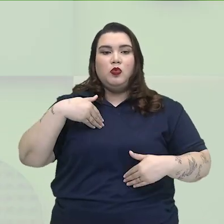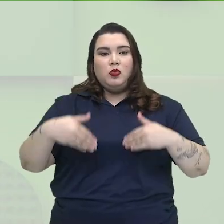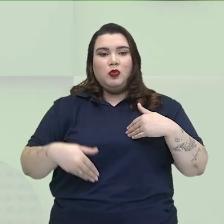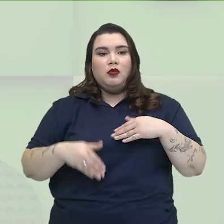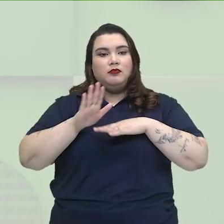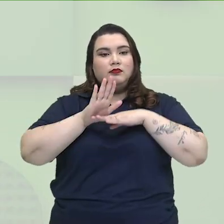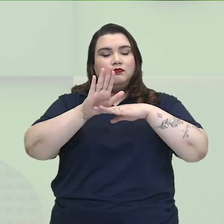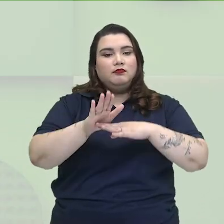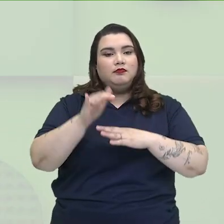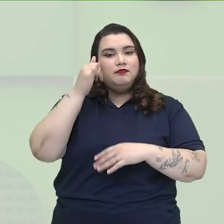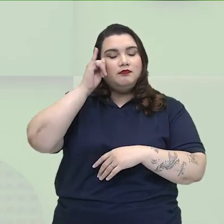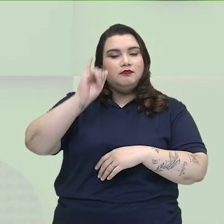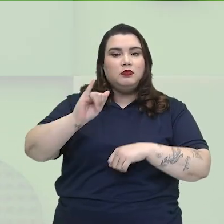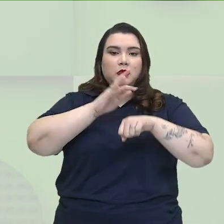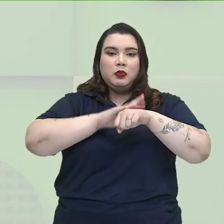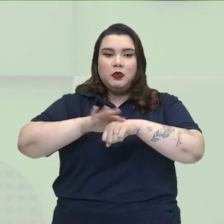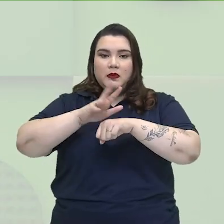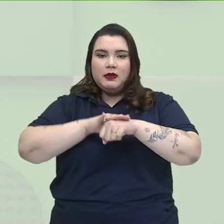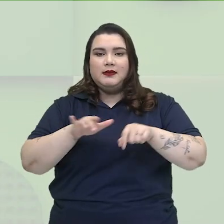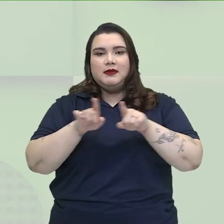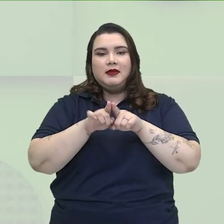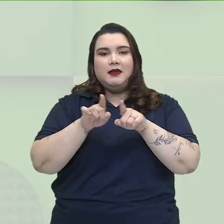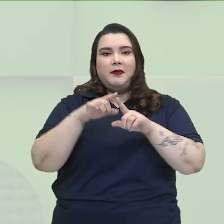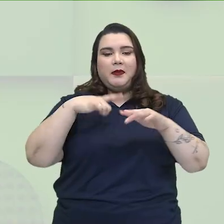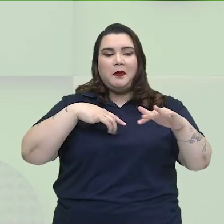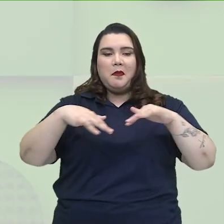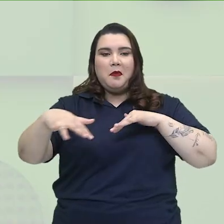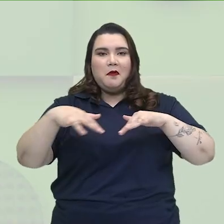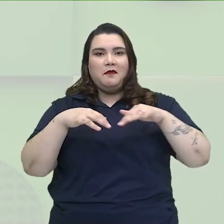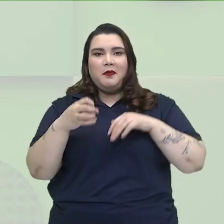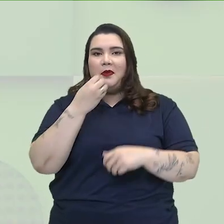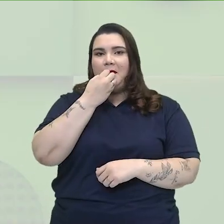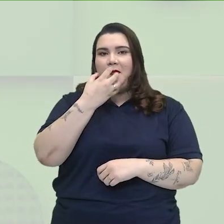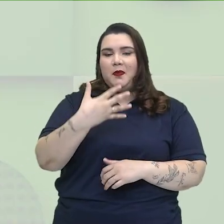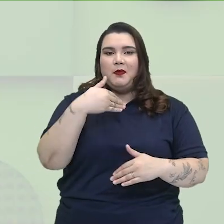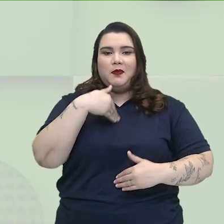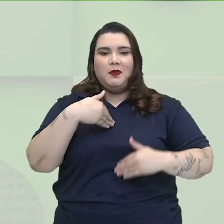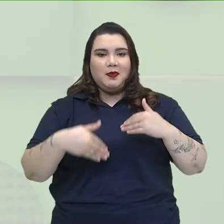a prevenir lesões e manter a mobilidade